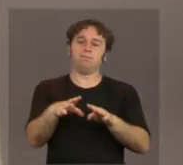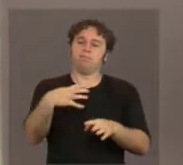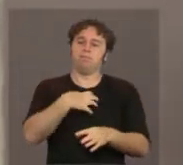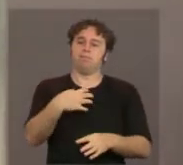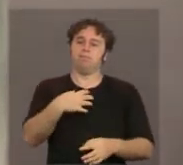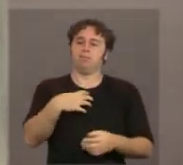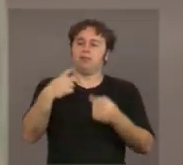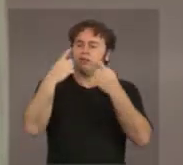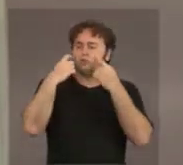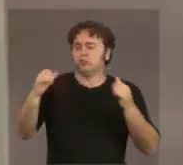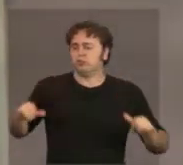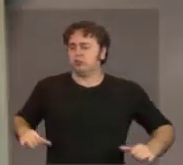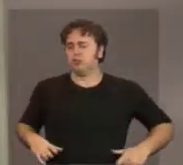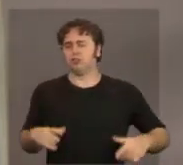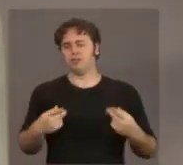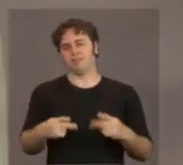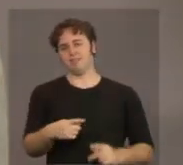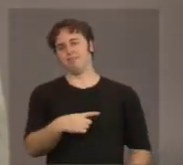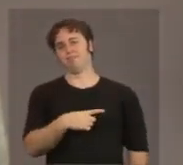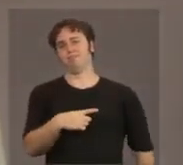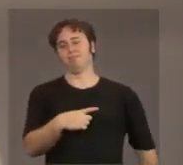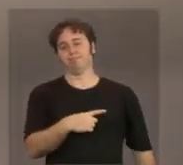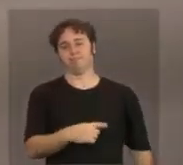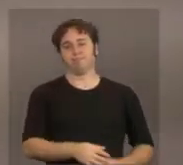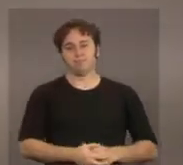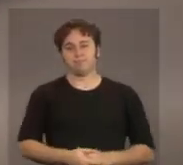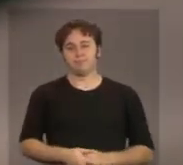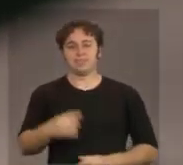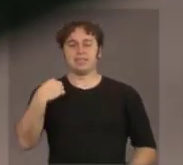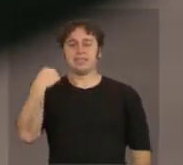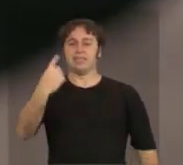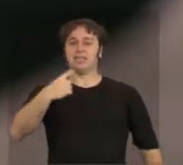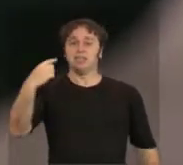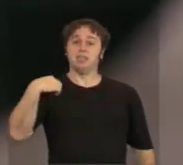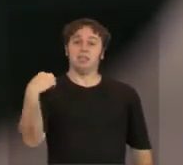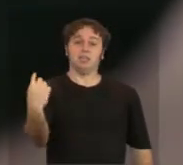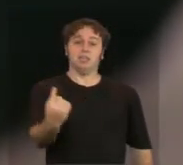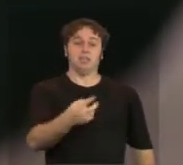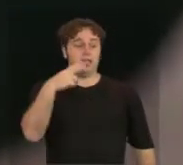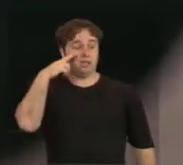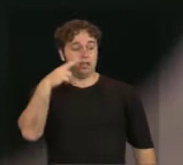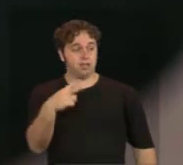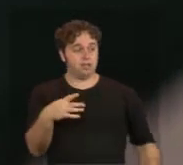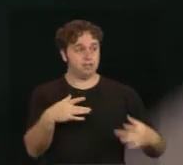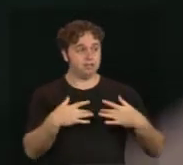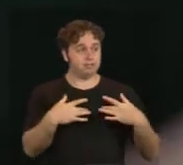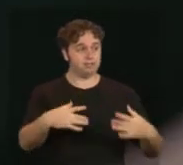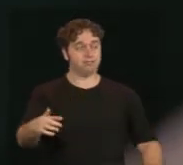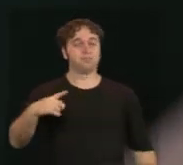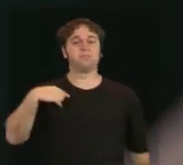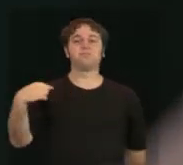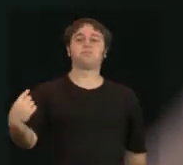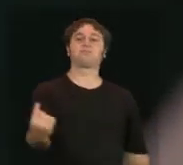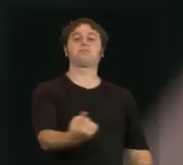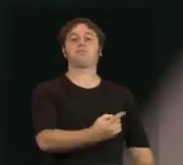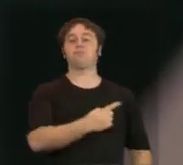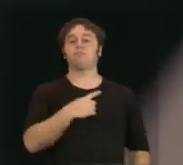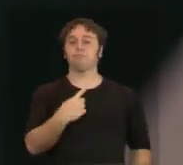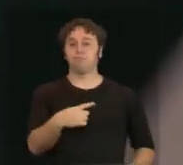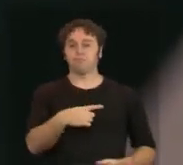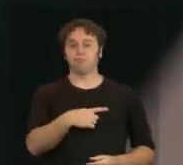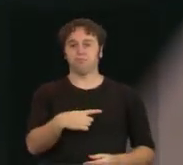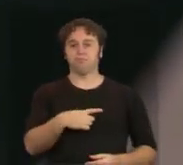Eva, a vós suspiramos, gemendo e chorando neste vale de lágrimas. Eia, pois, advogada nossa, esses vossos